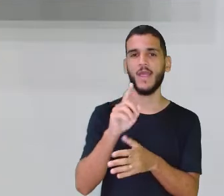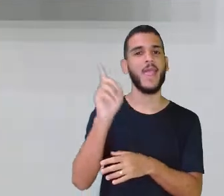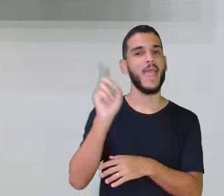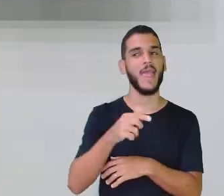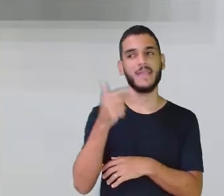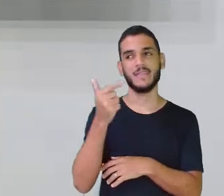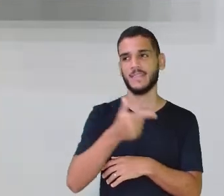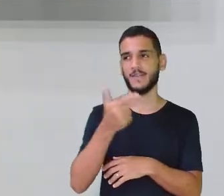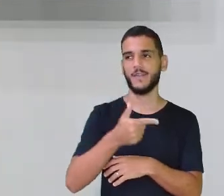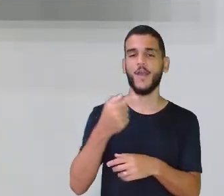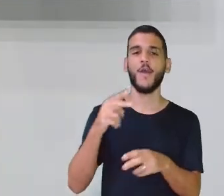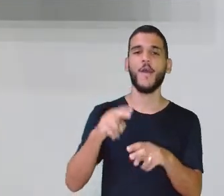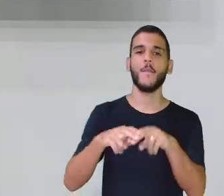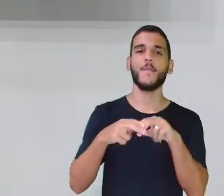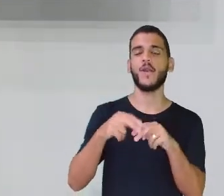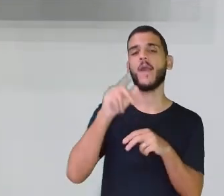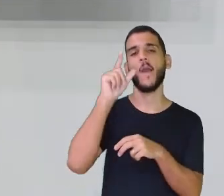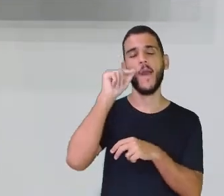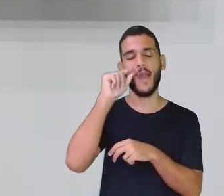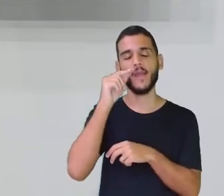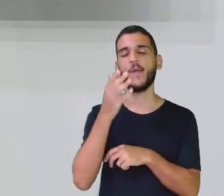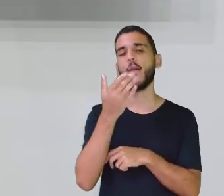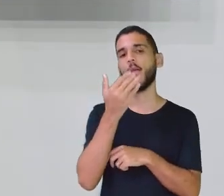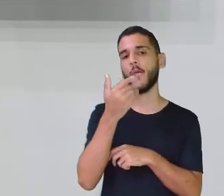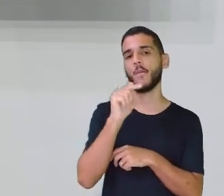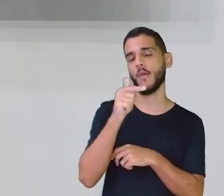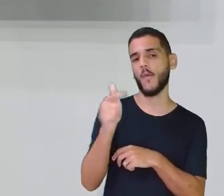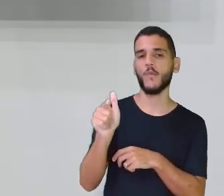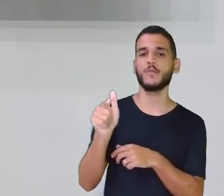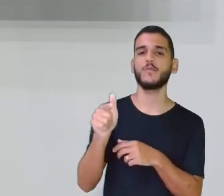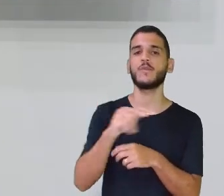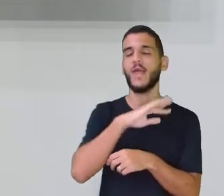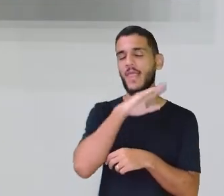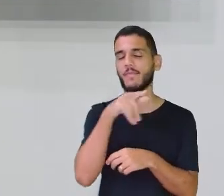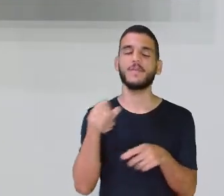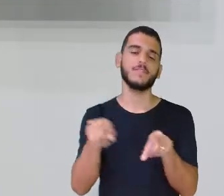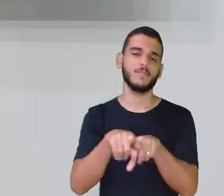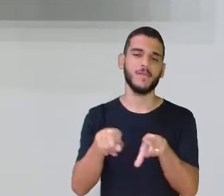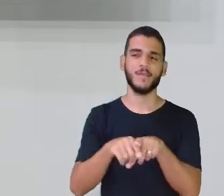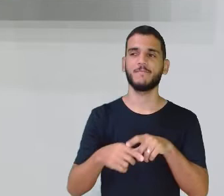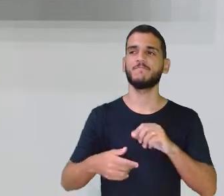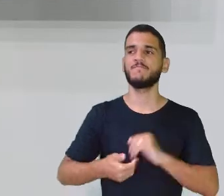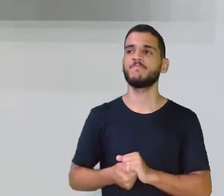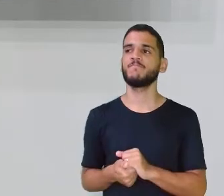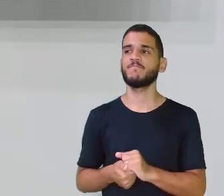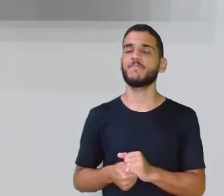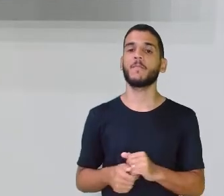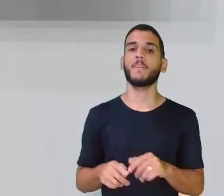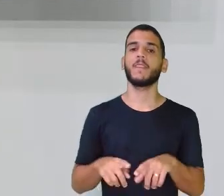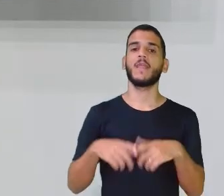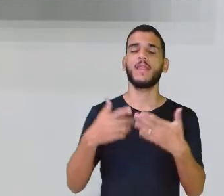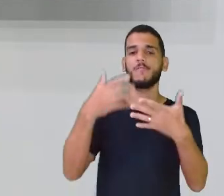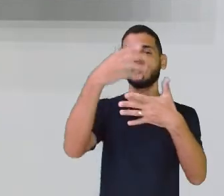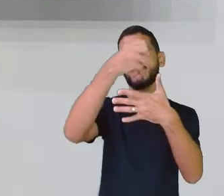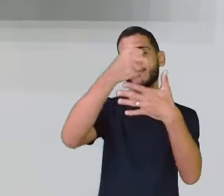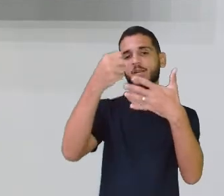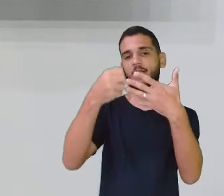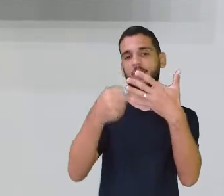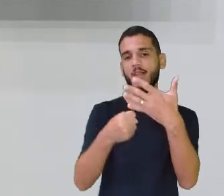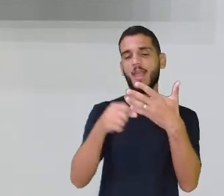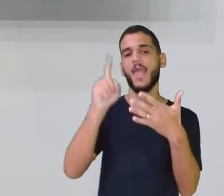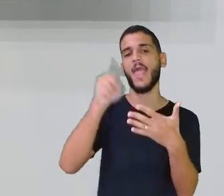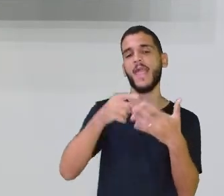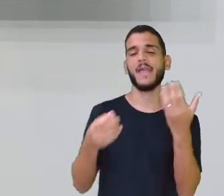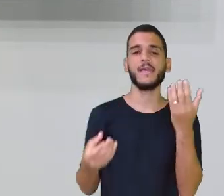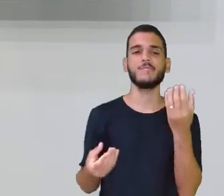secundário, porque o ratinho, ele se alimenta de outros insetinhos também, tá? Então, a cadeia alimentar é formada pelo